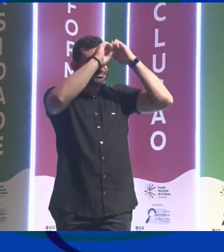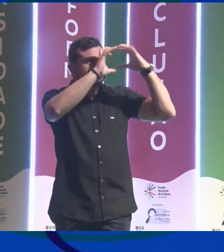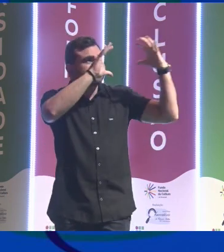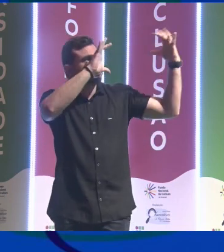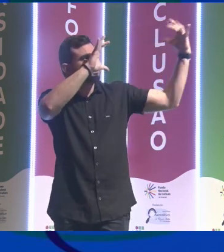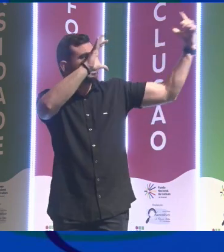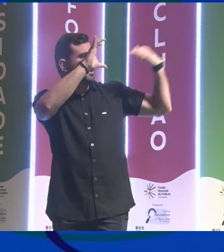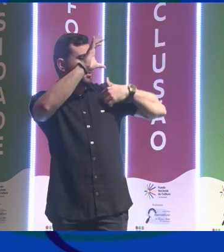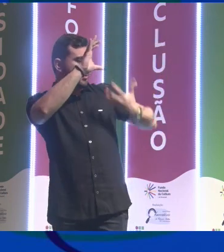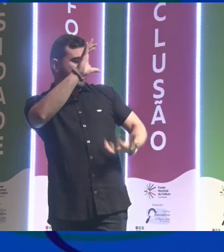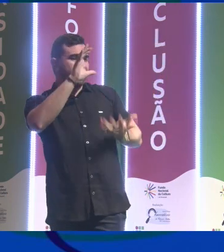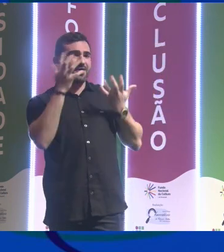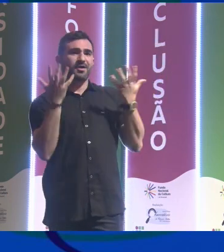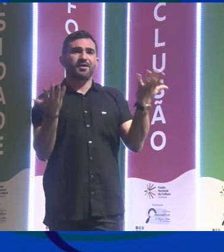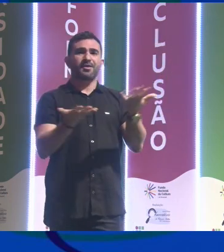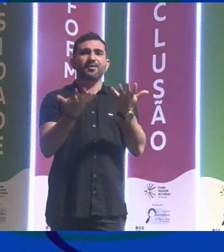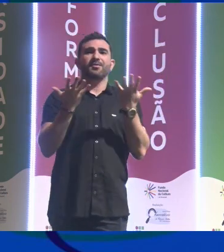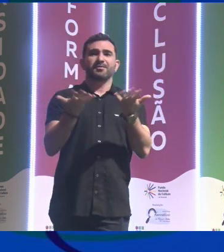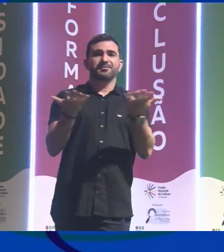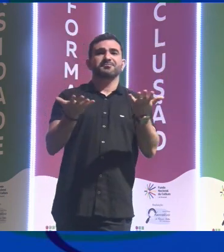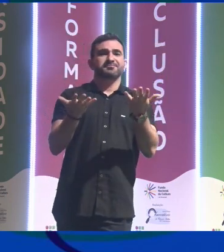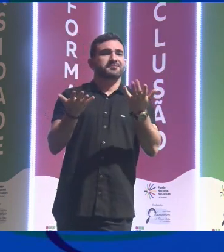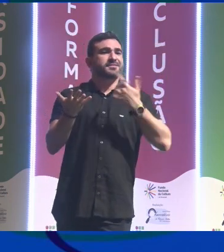Sou eu agora quem diz: